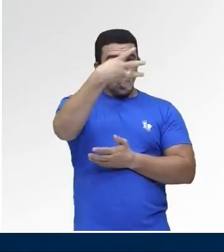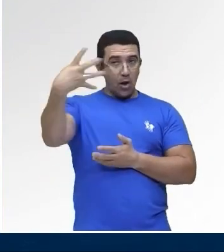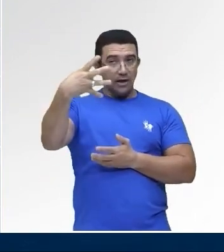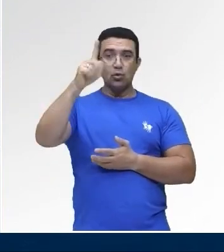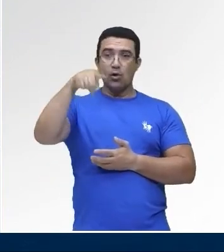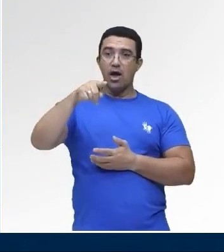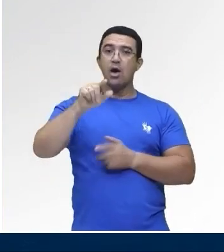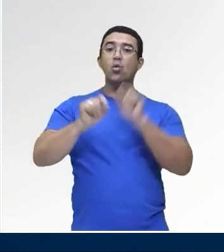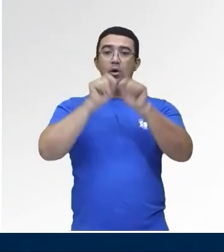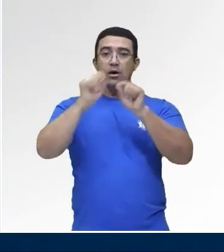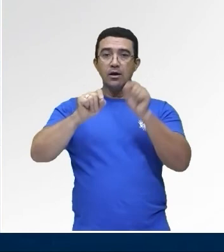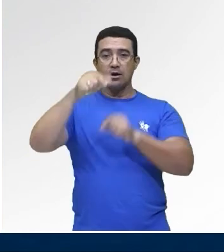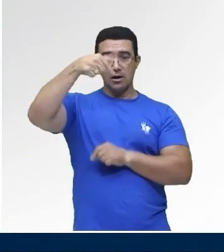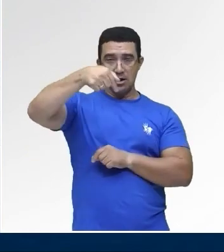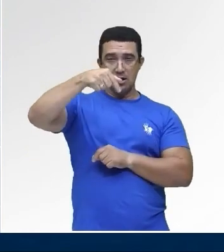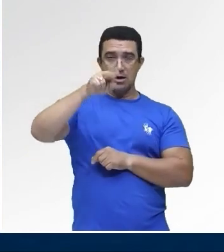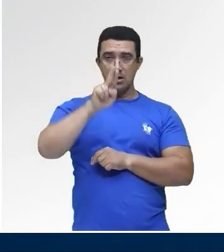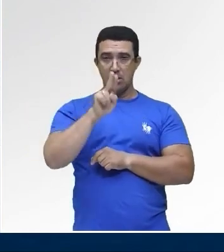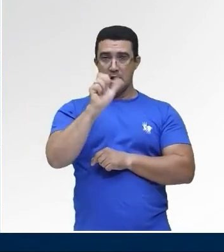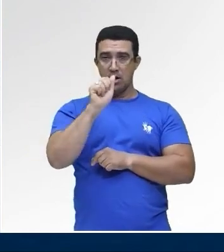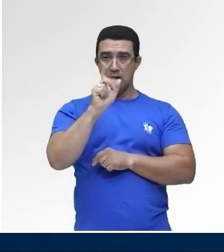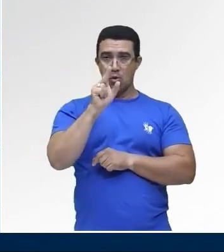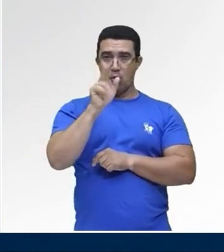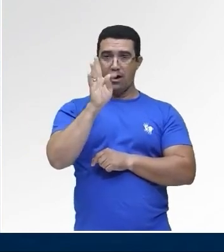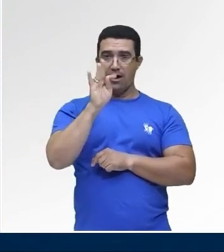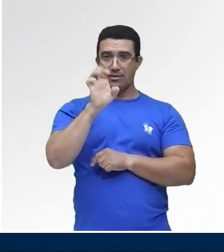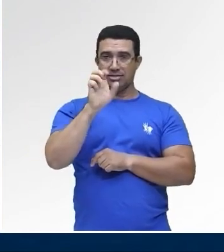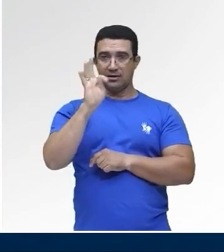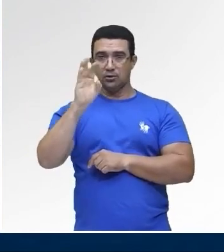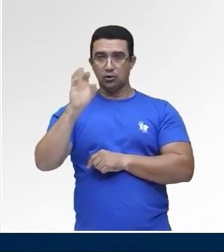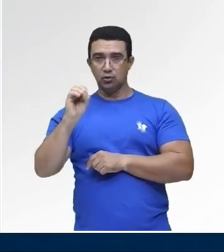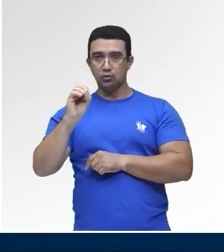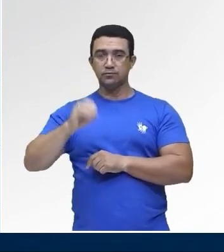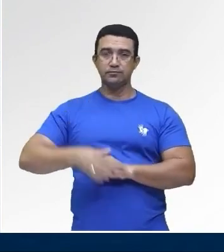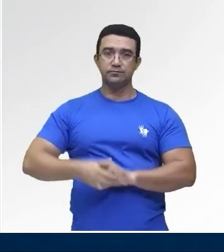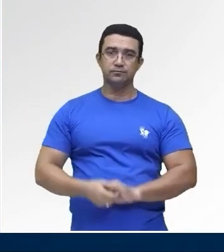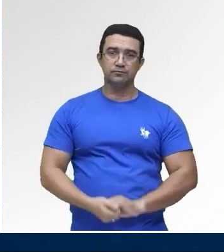Um quarteto. Tá, gente?